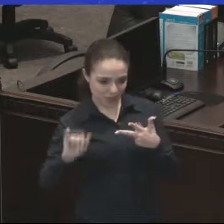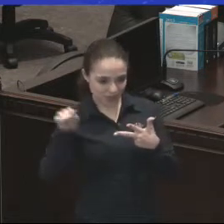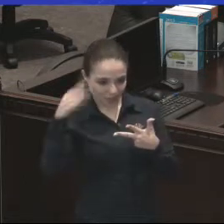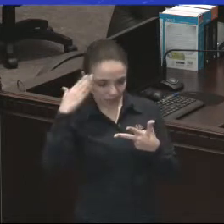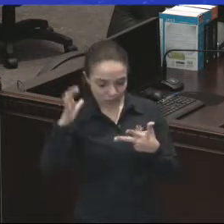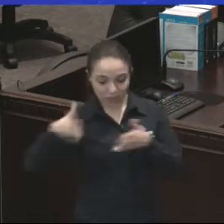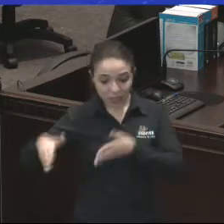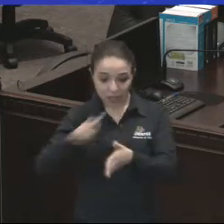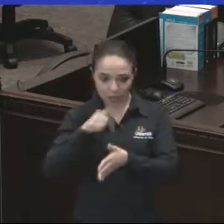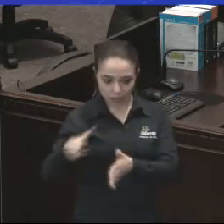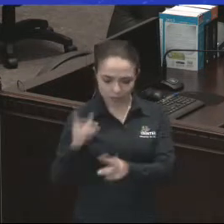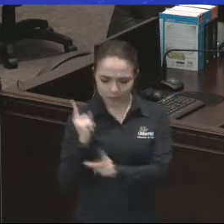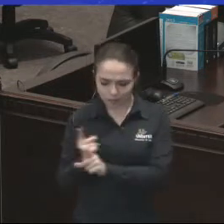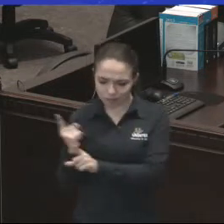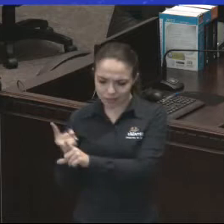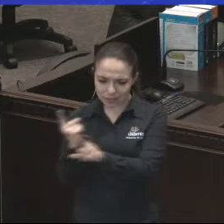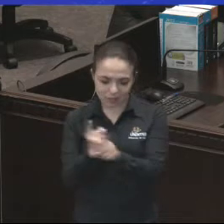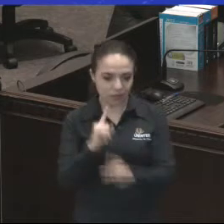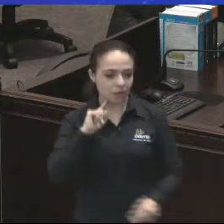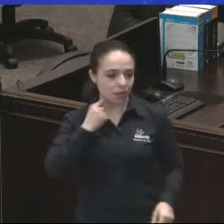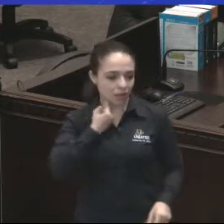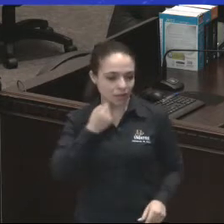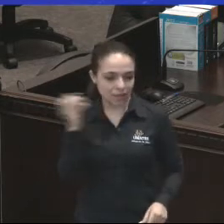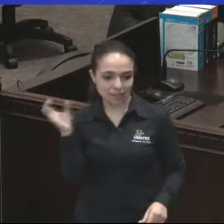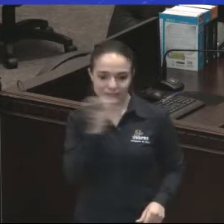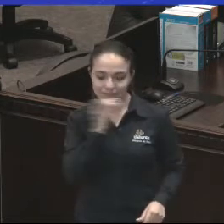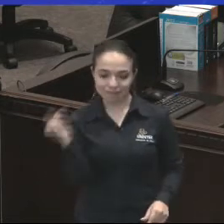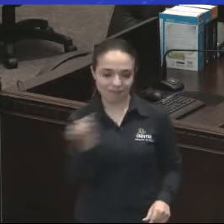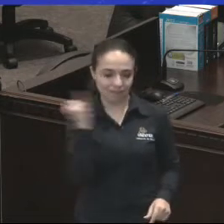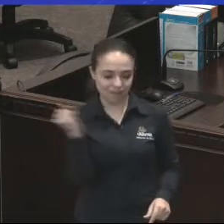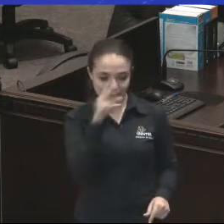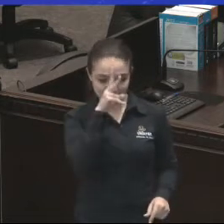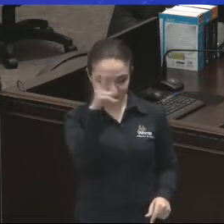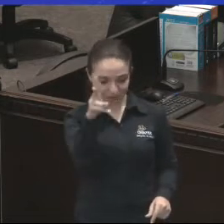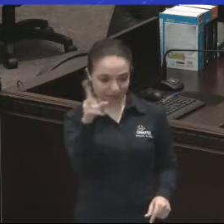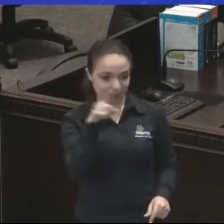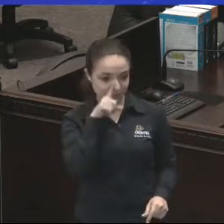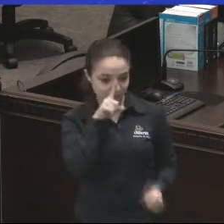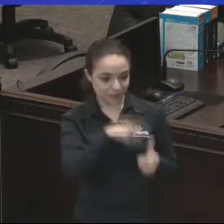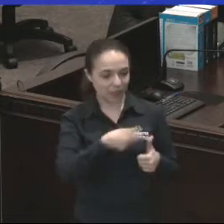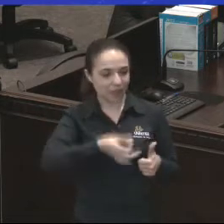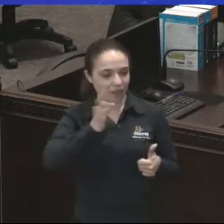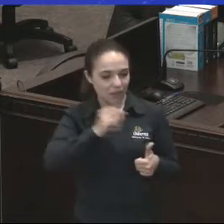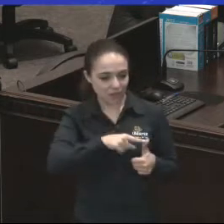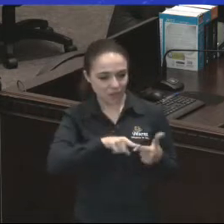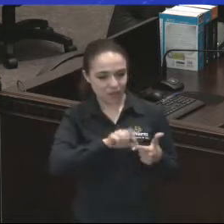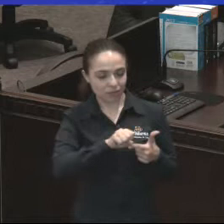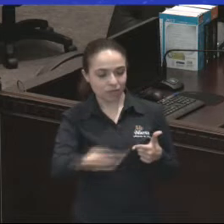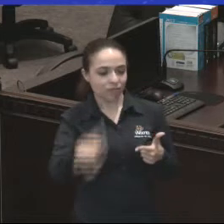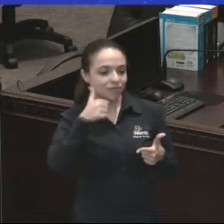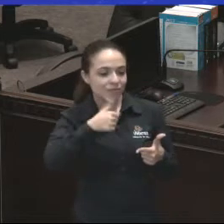encontraram uma série de contaminantes que eles chamam de emergentes, como eu disse para vocês, cafeína, hormônios